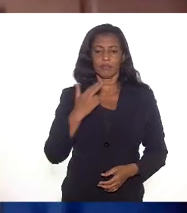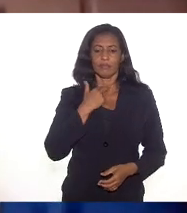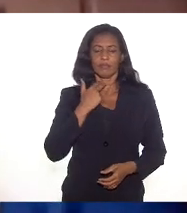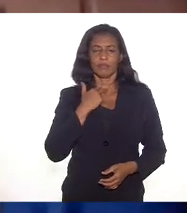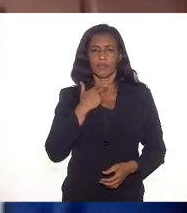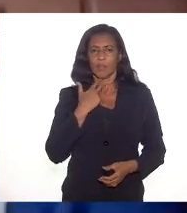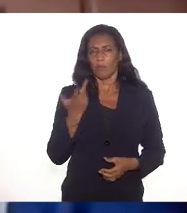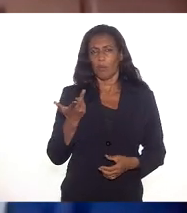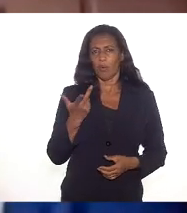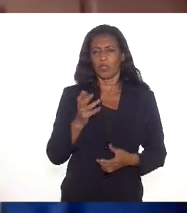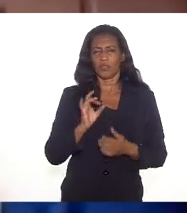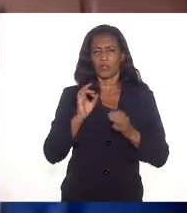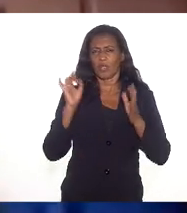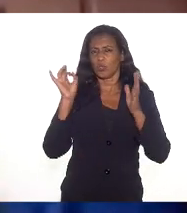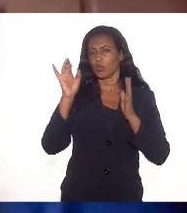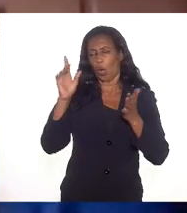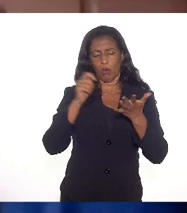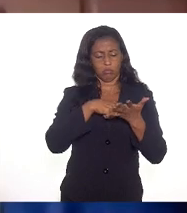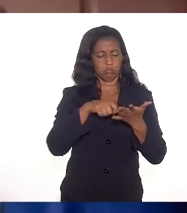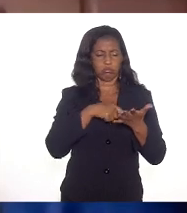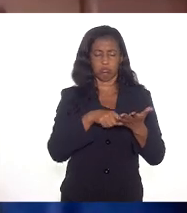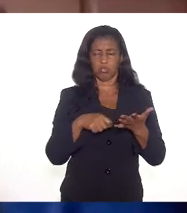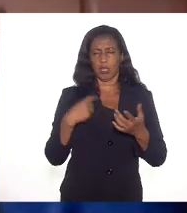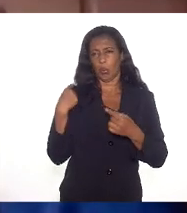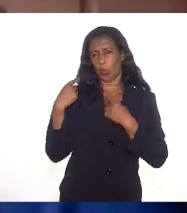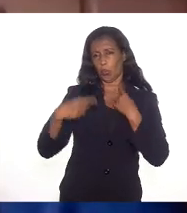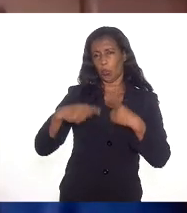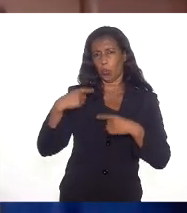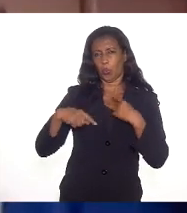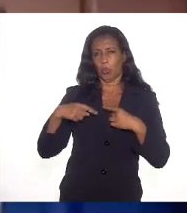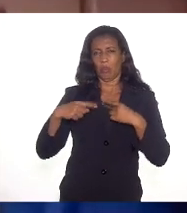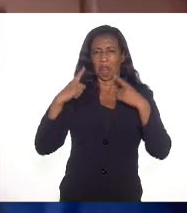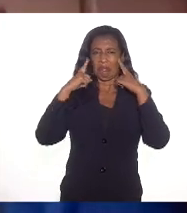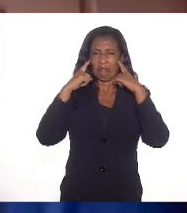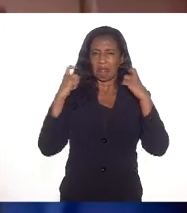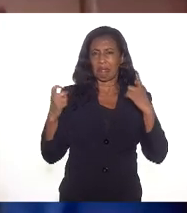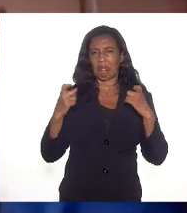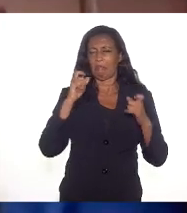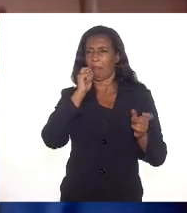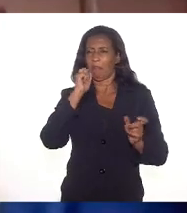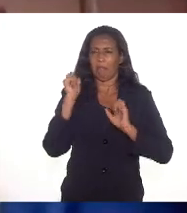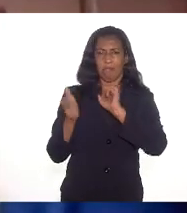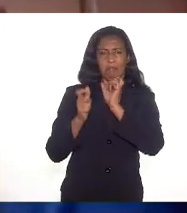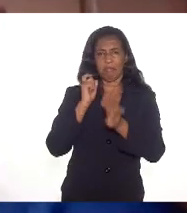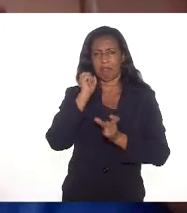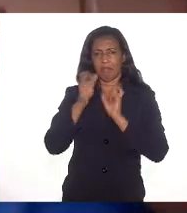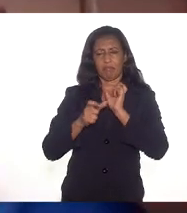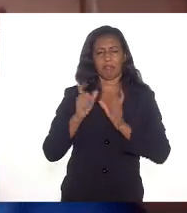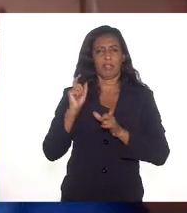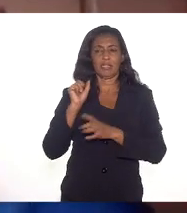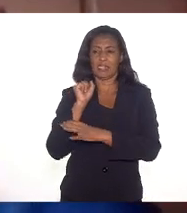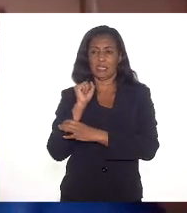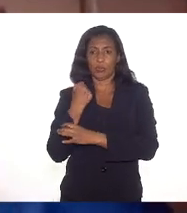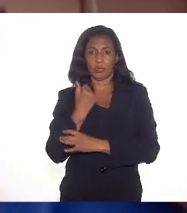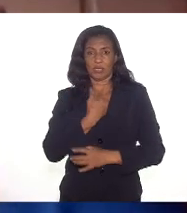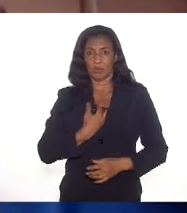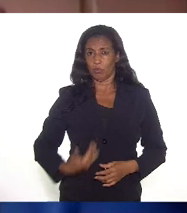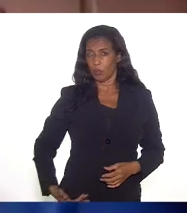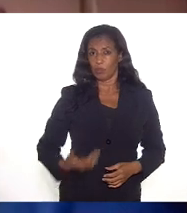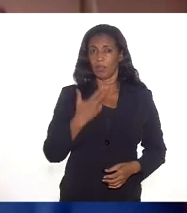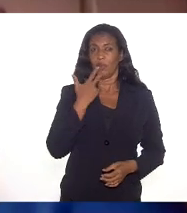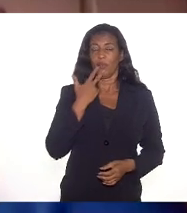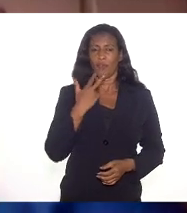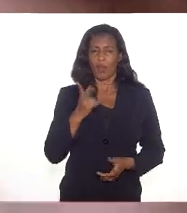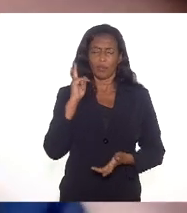pode ficar circunscrita só ao debate da ostensividade, do confronto, da letalidade. A segurança pública, eu digo